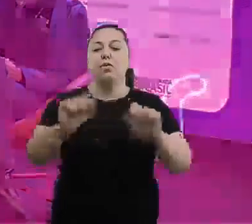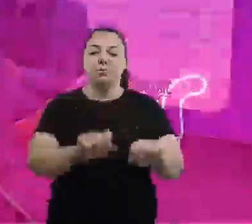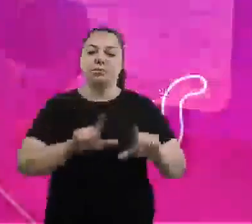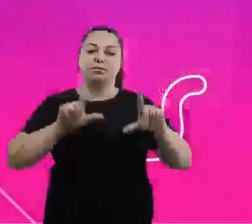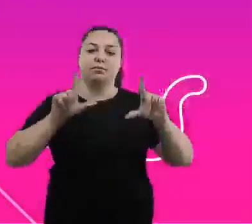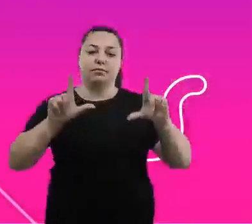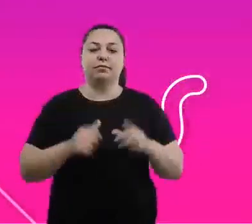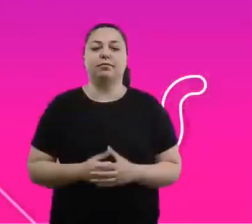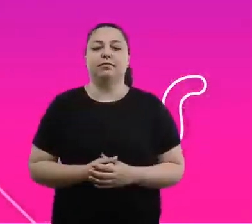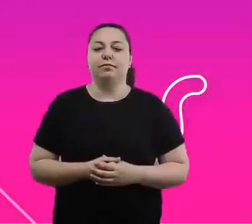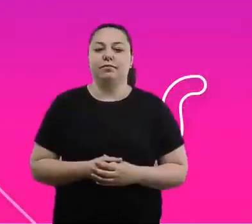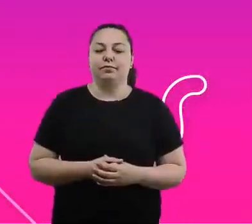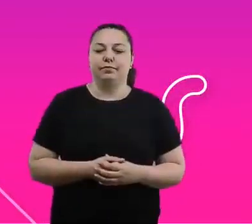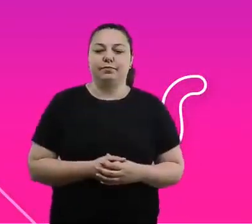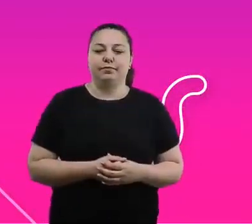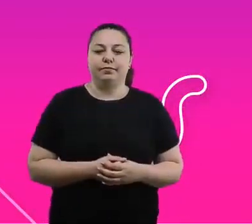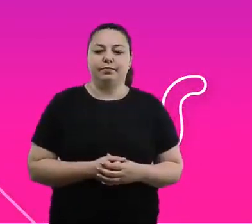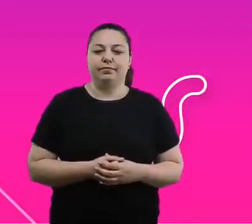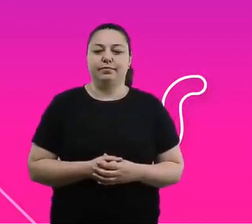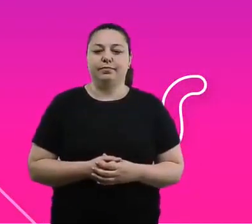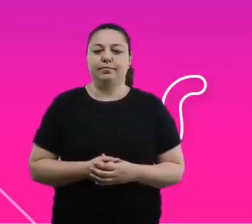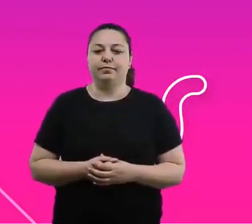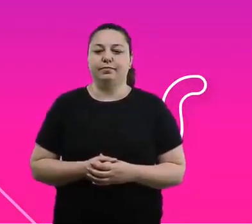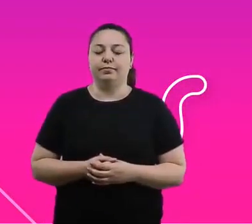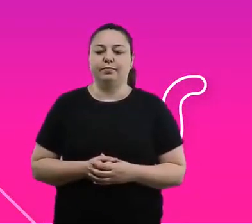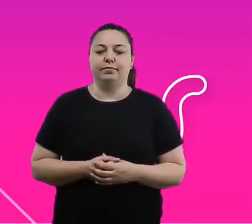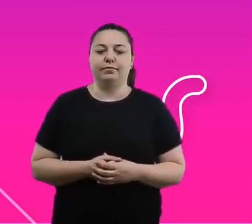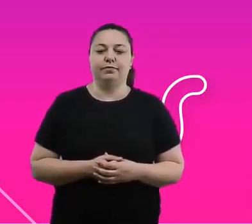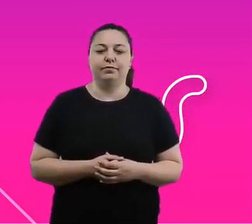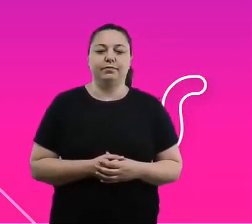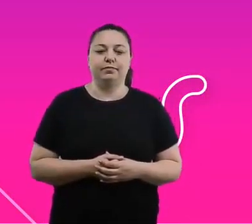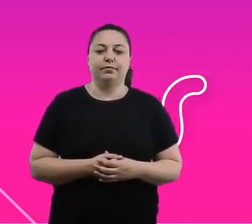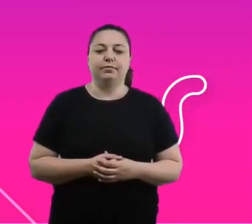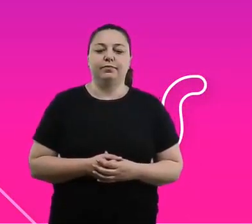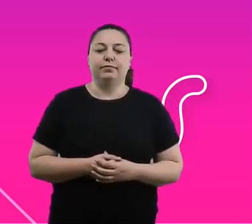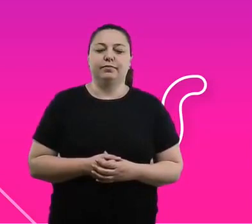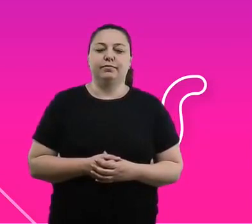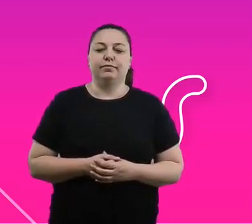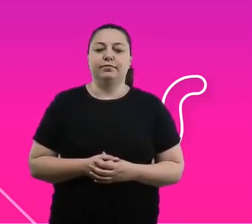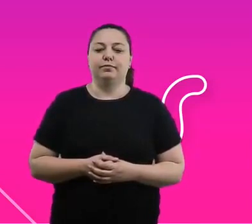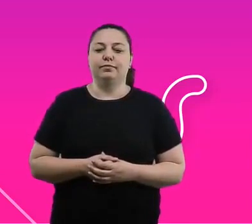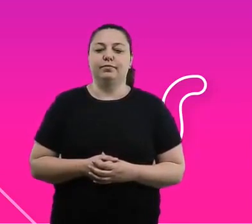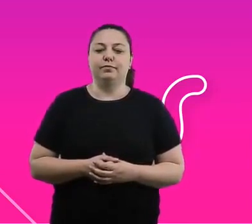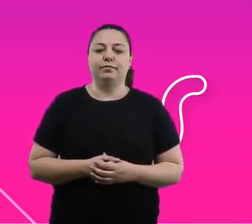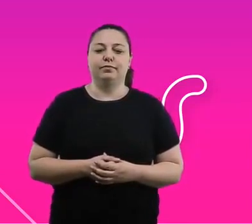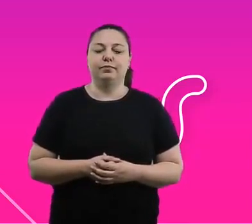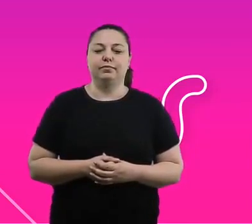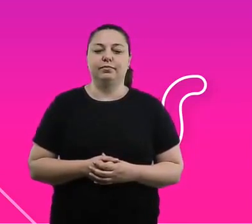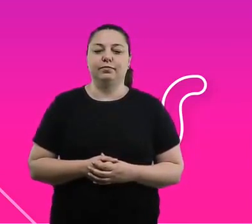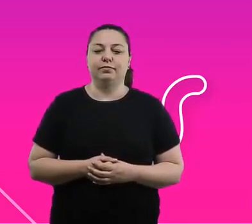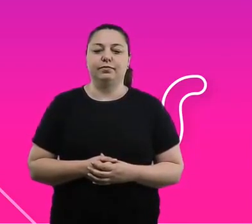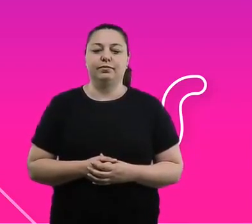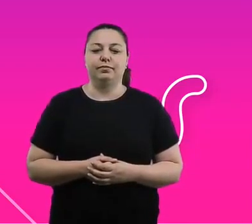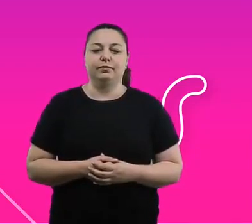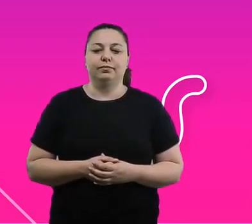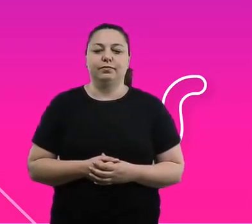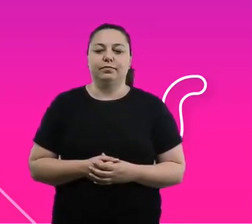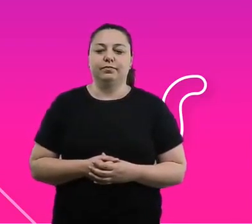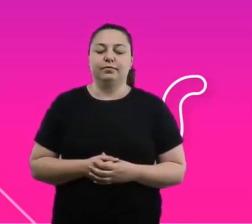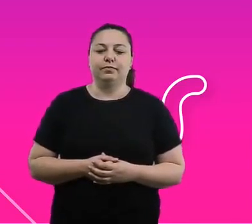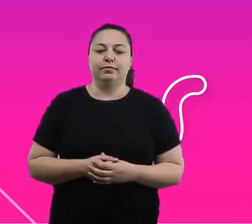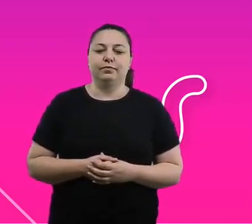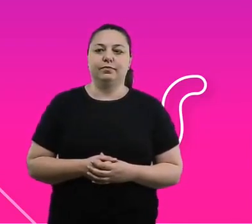todas as frentes, então nada mais justo e nada mais correto do que juntar frentes de trabalho diferentes. Parabéns. E vocês juntaram a Dinara, né? Eu